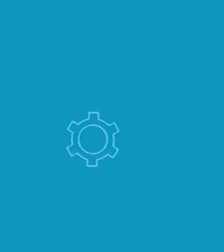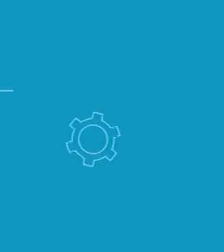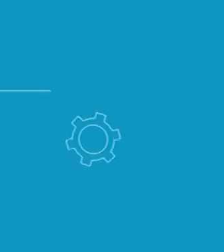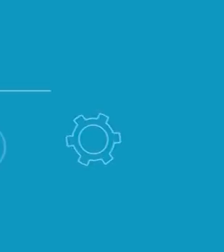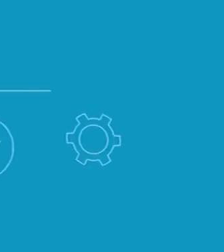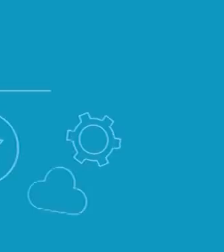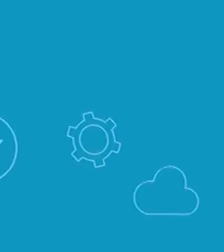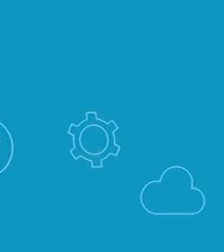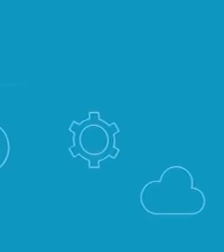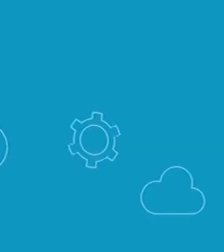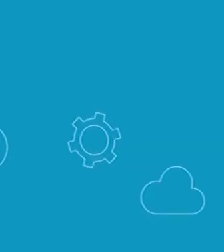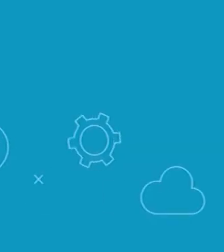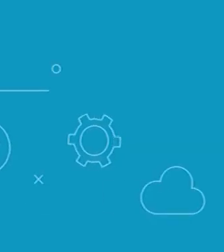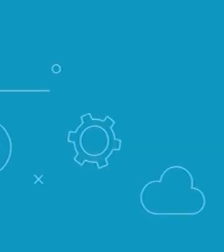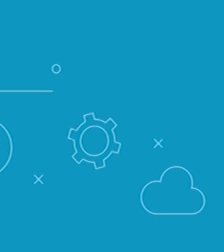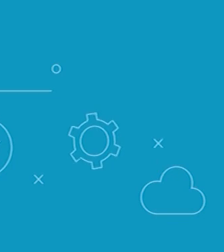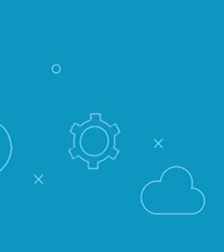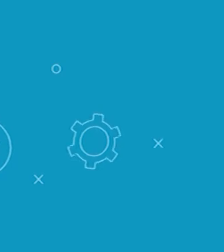E